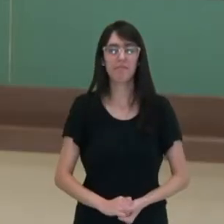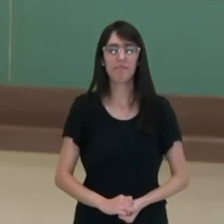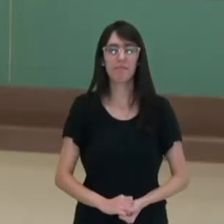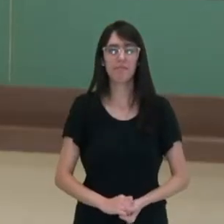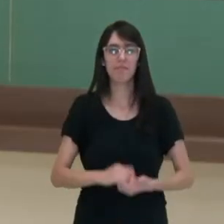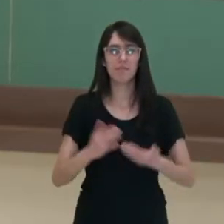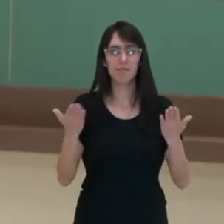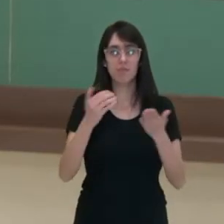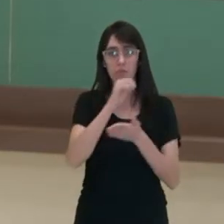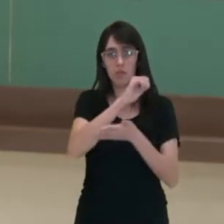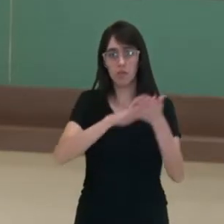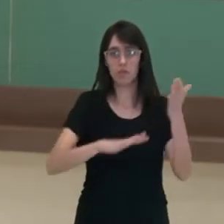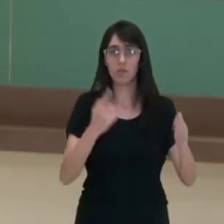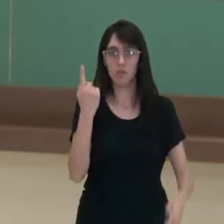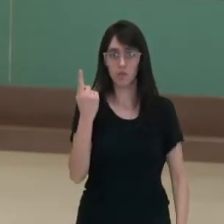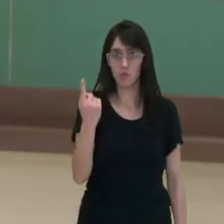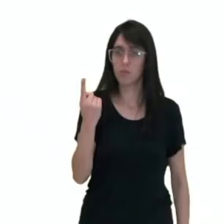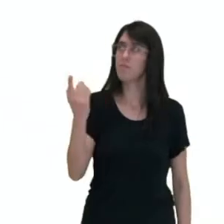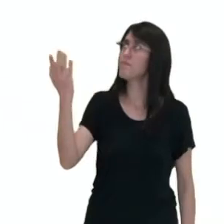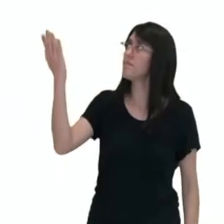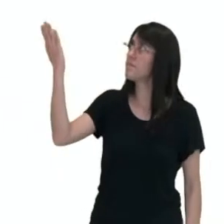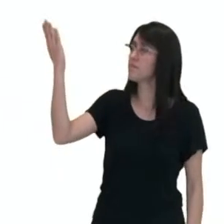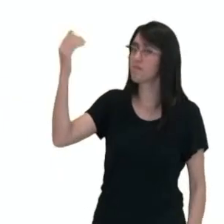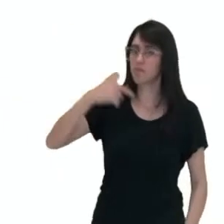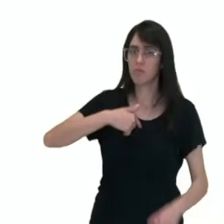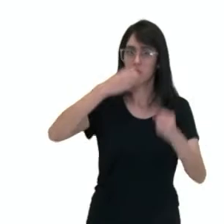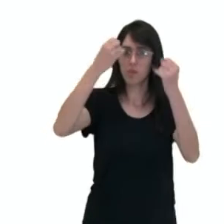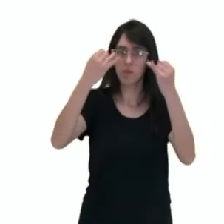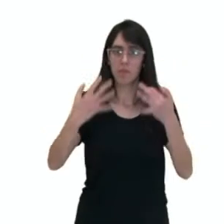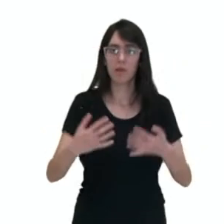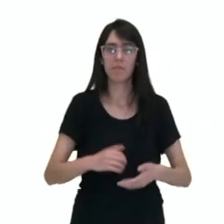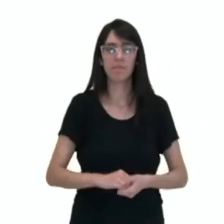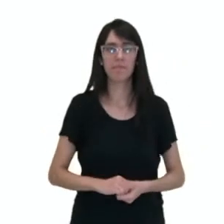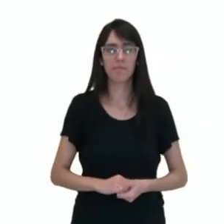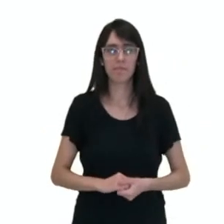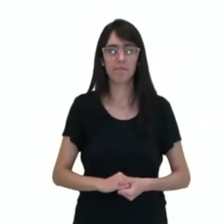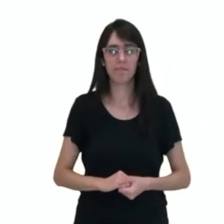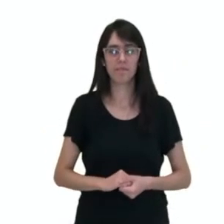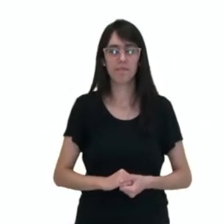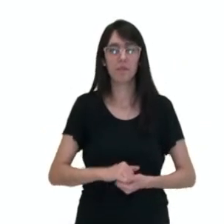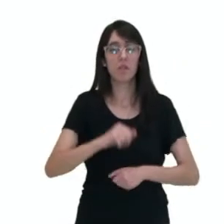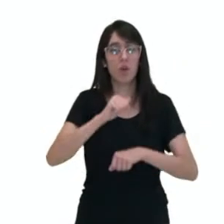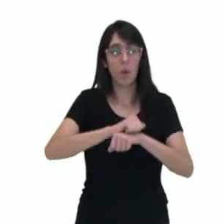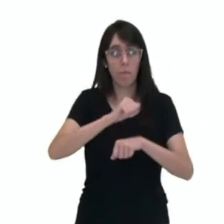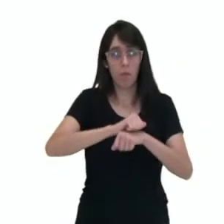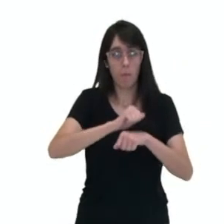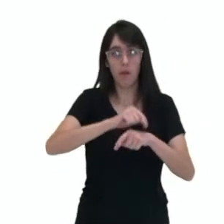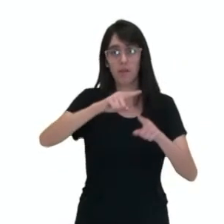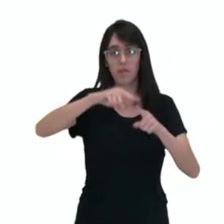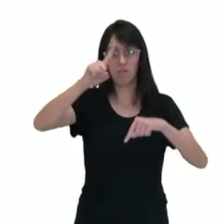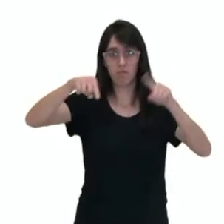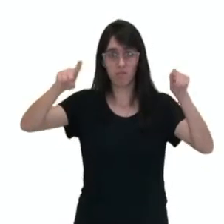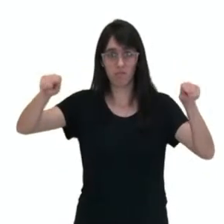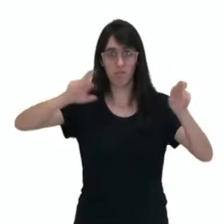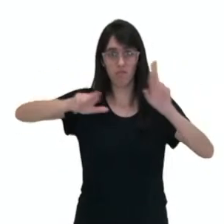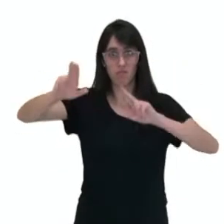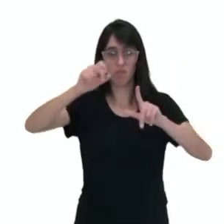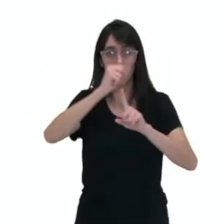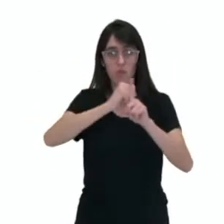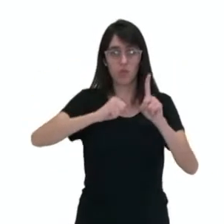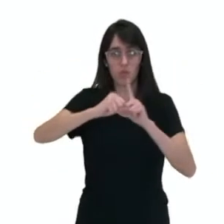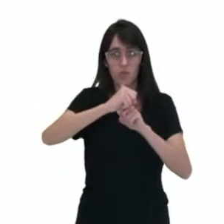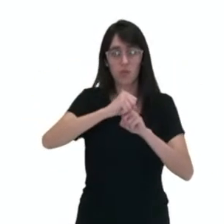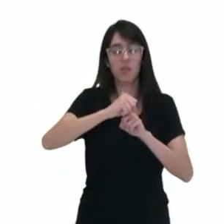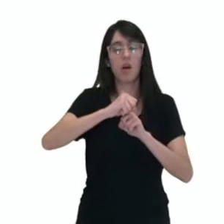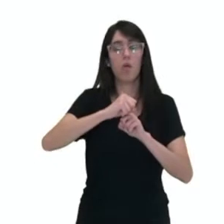Então, aqui nós temos uma primeira atividade, vou ler para vocês. A pobreza e a desigualdade são construções sociais, não